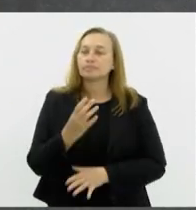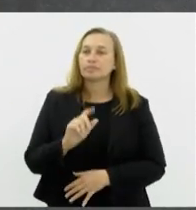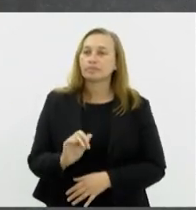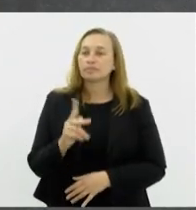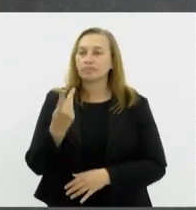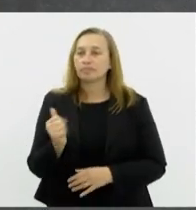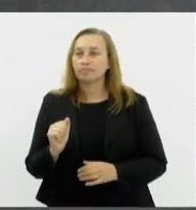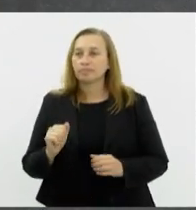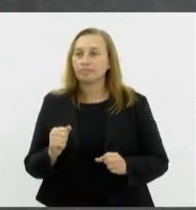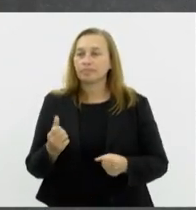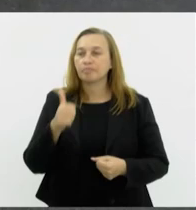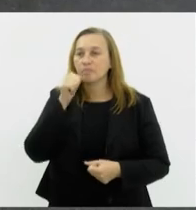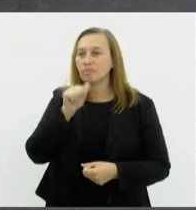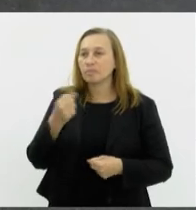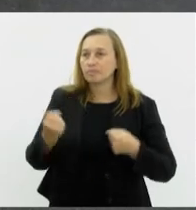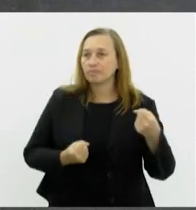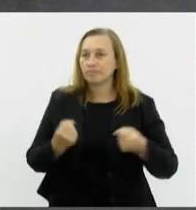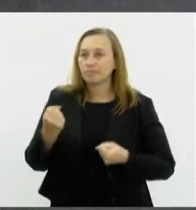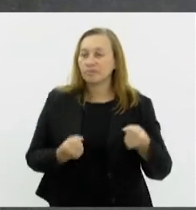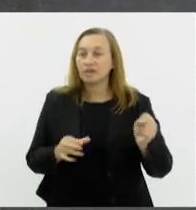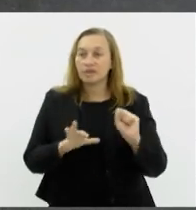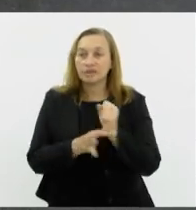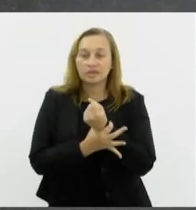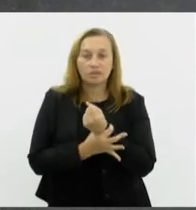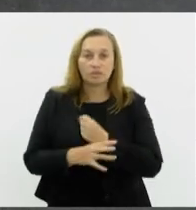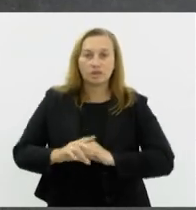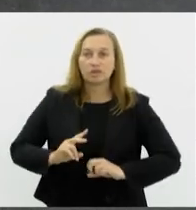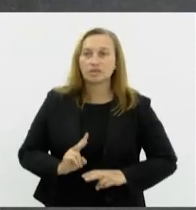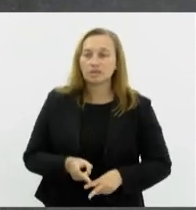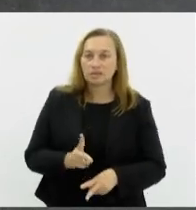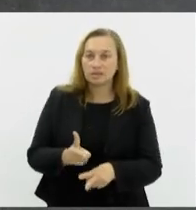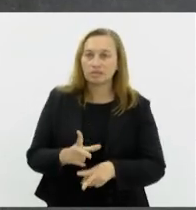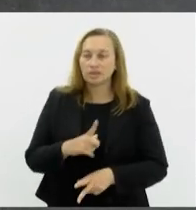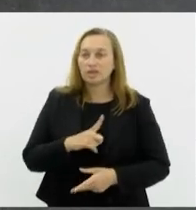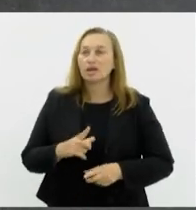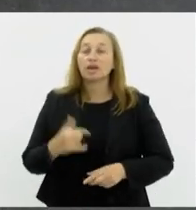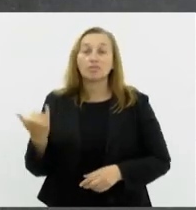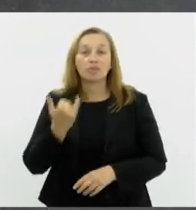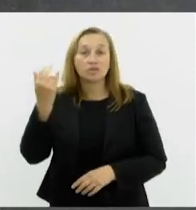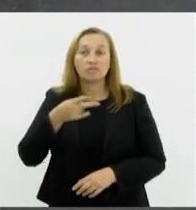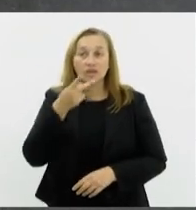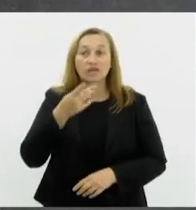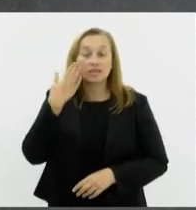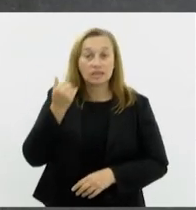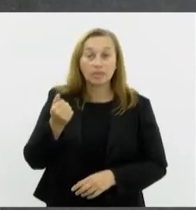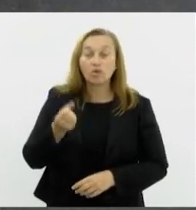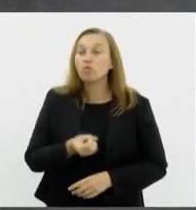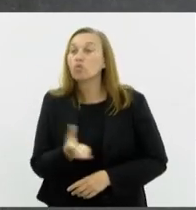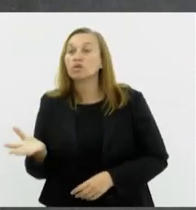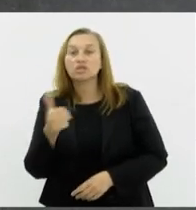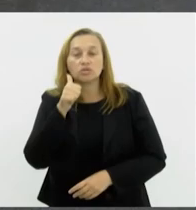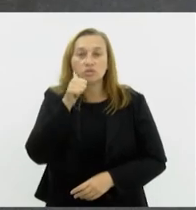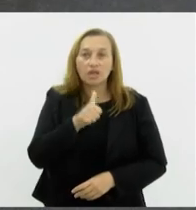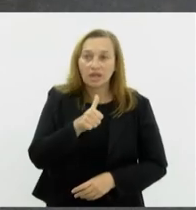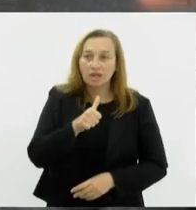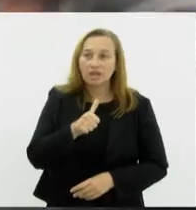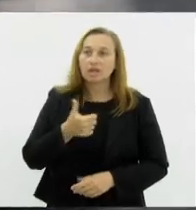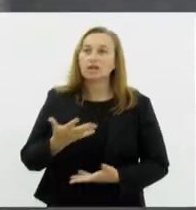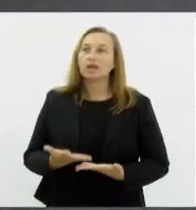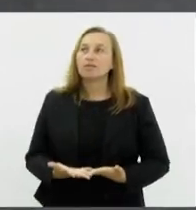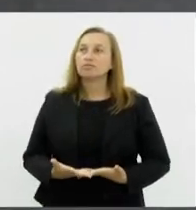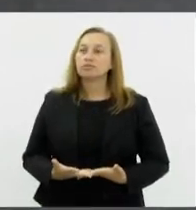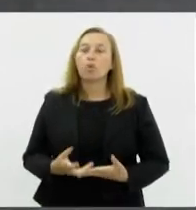no Volante, Segurança Constante. Super importante falar disso, porque a gente sabe o quanto que as mulheres elas têm